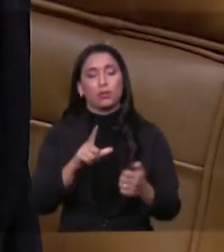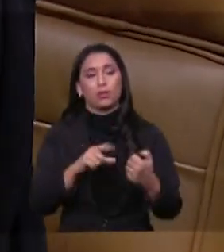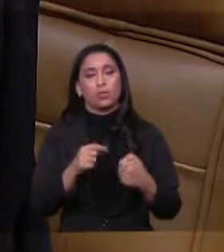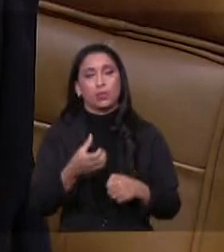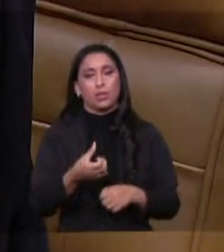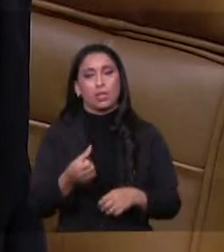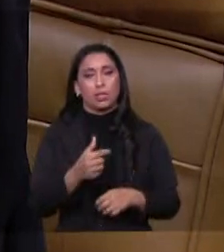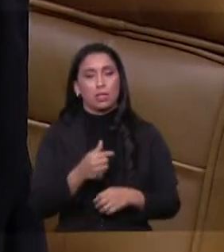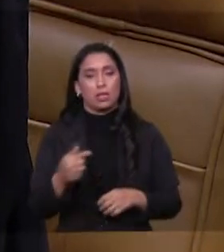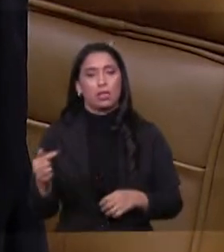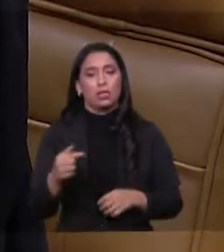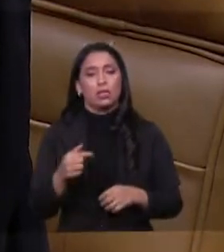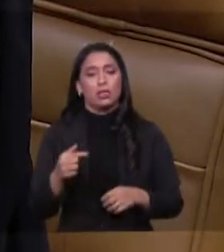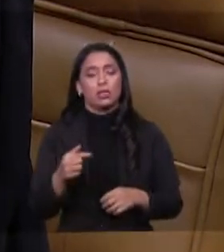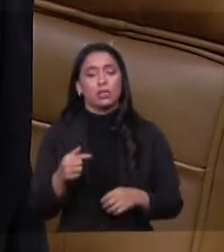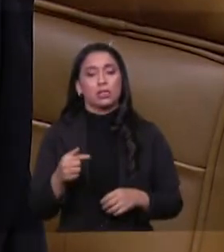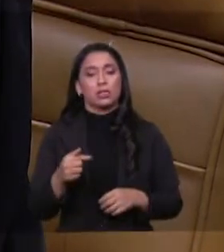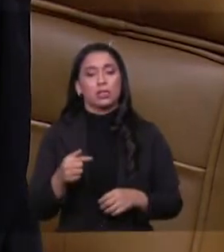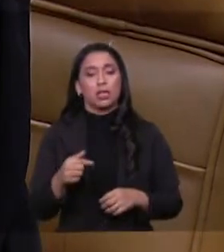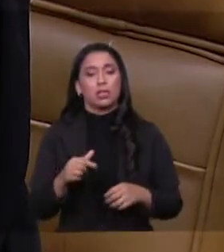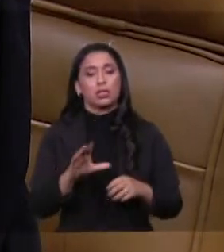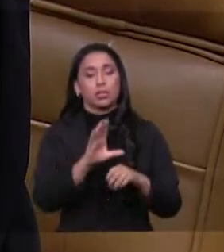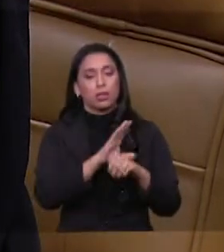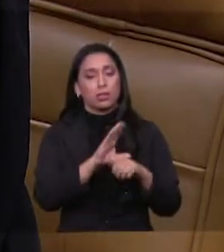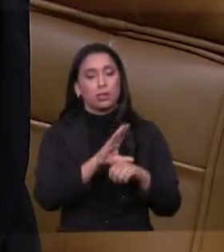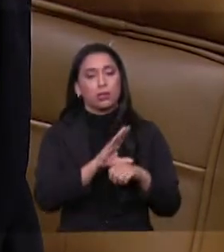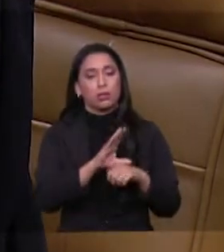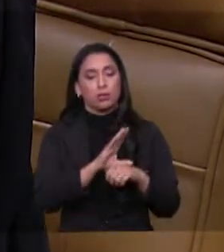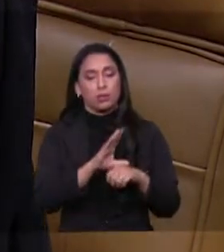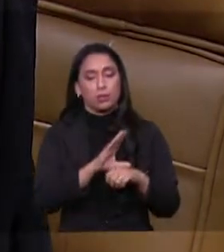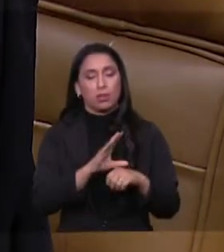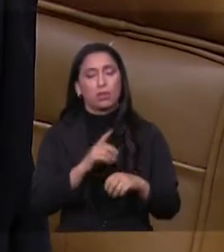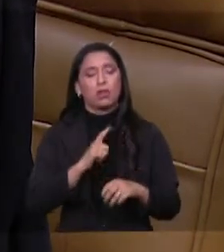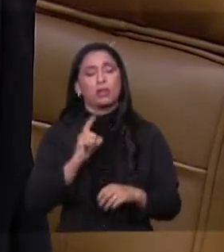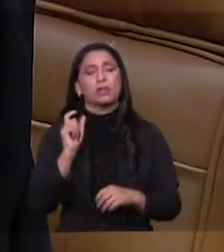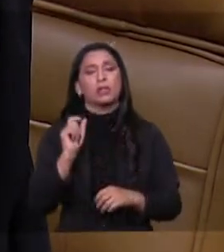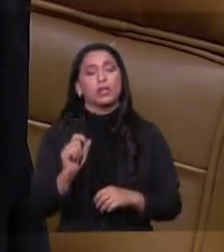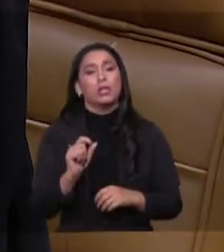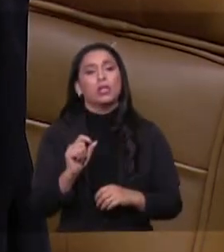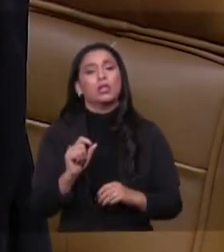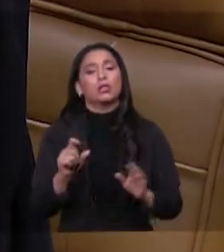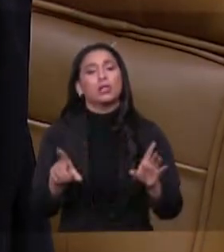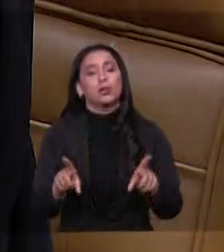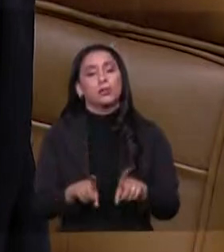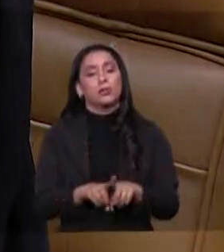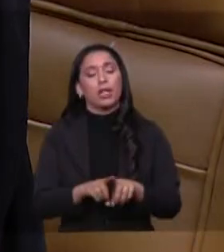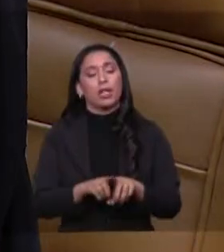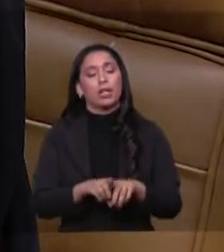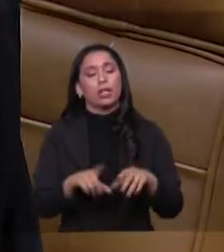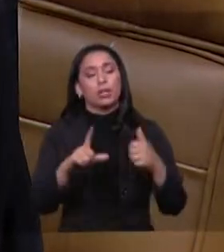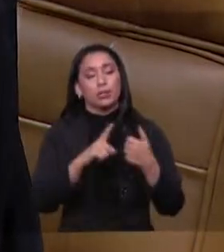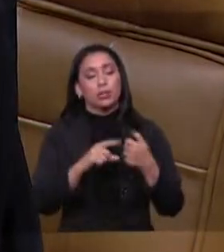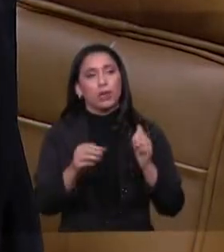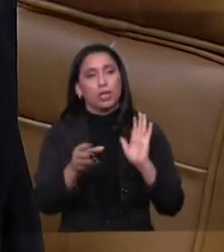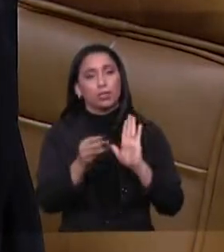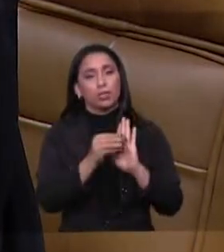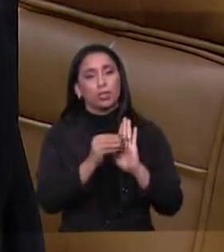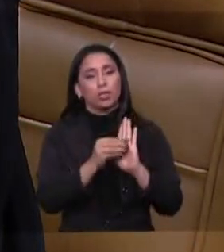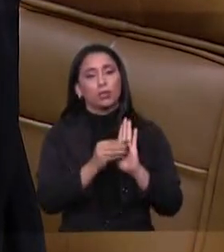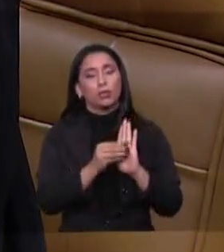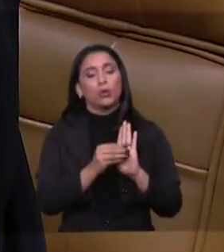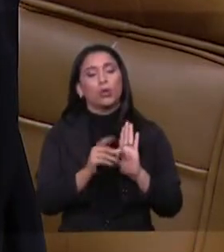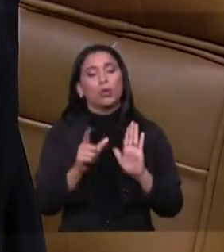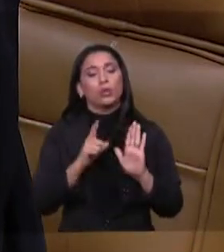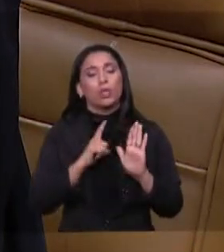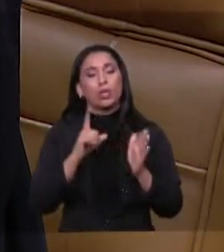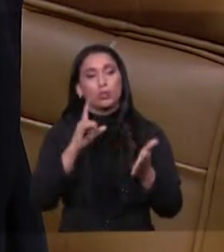artigo 67 do ato das disposições condicionais transitórias. No referido dispositivo daquele